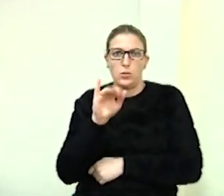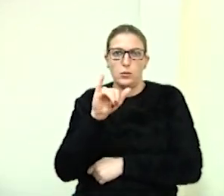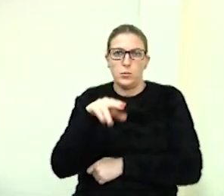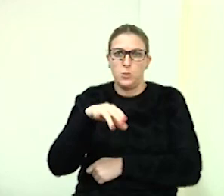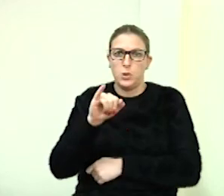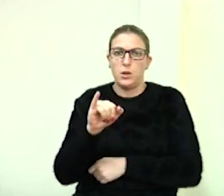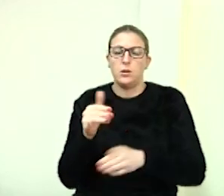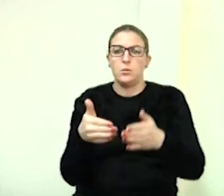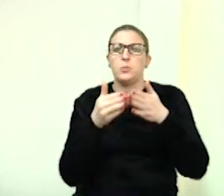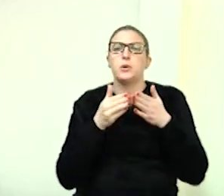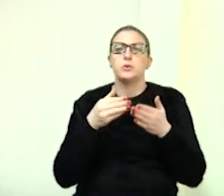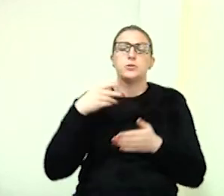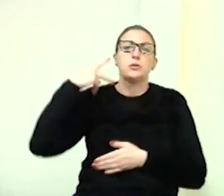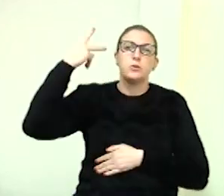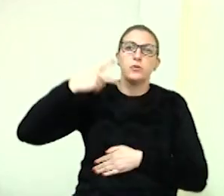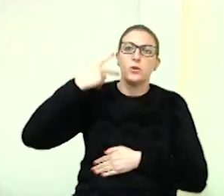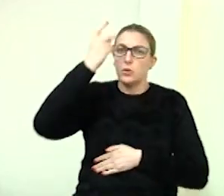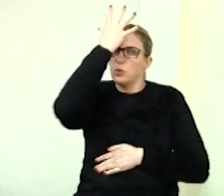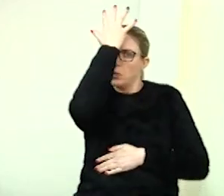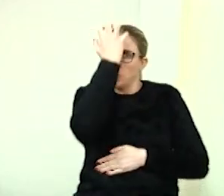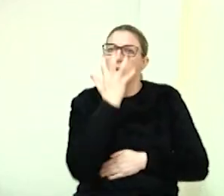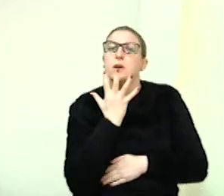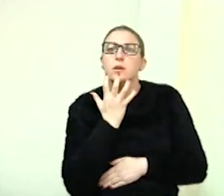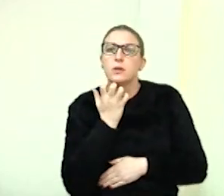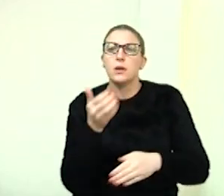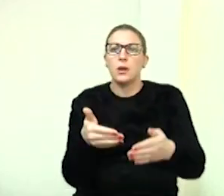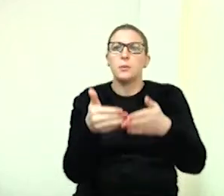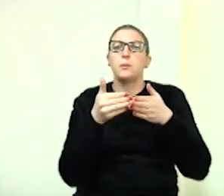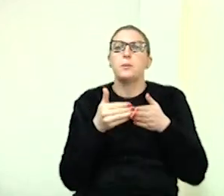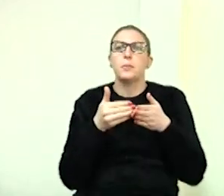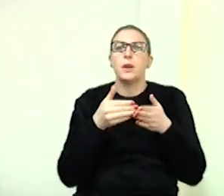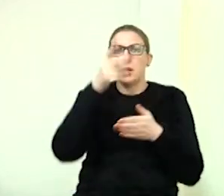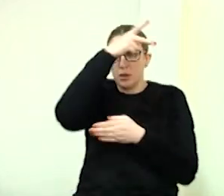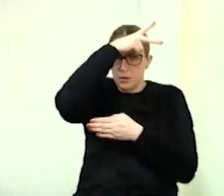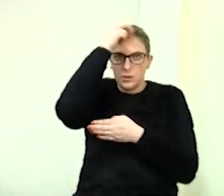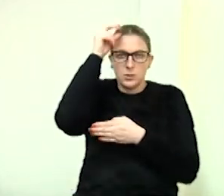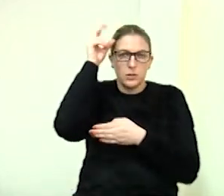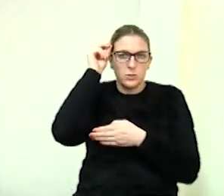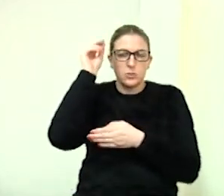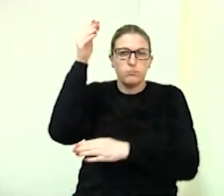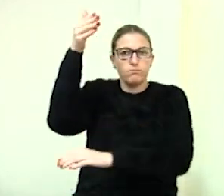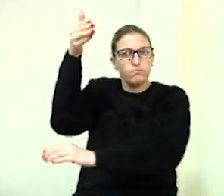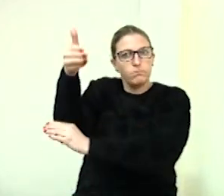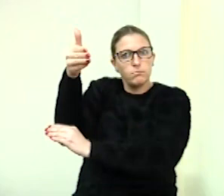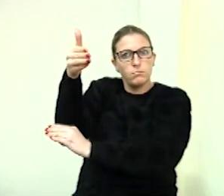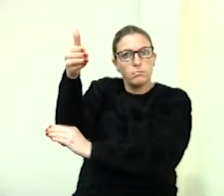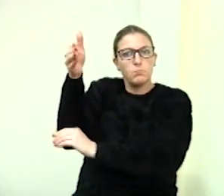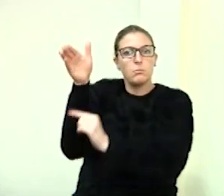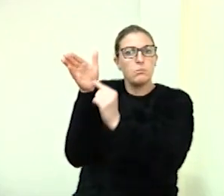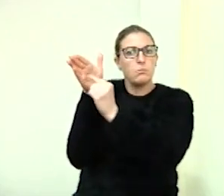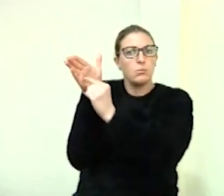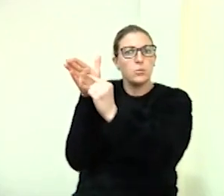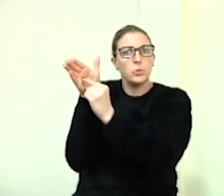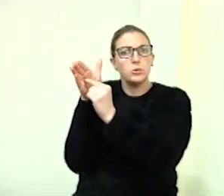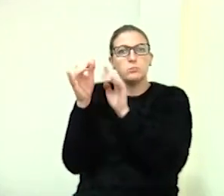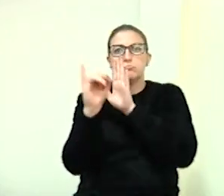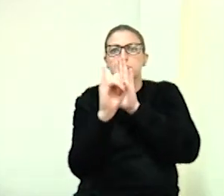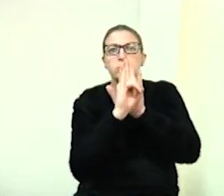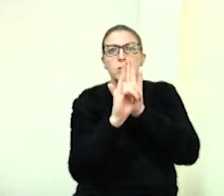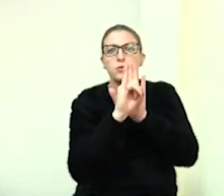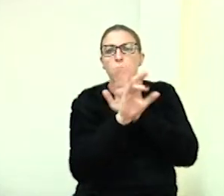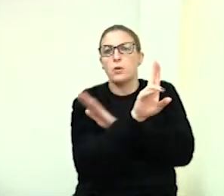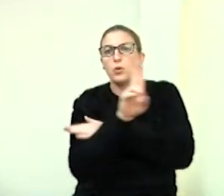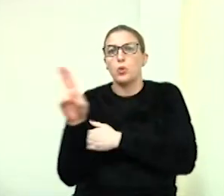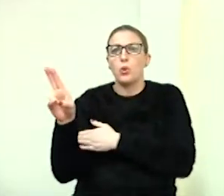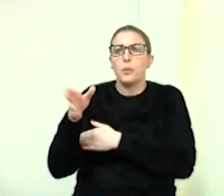2020, André Luiz Jokowski, solicita aos órgãos competentes do Poder Executivo Municipal uma placa de sinalização identificando a saída